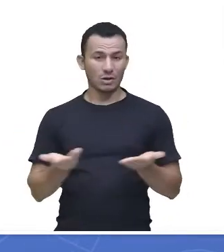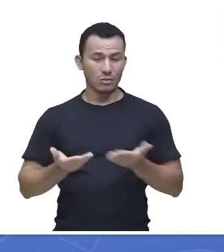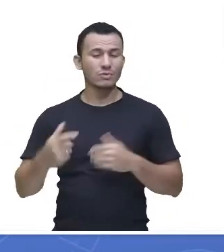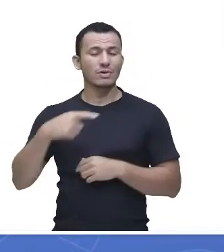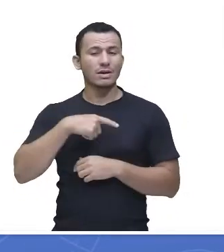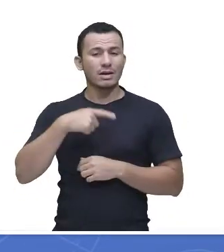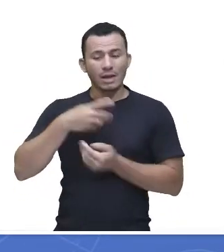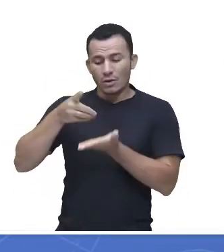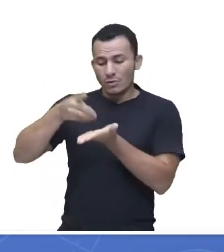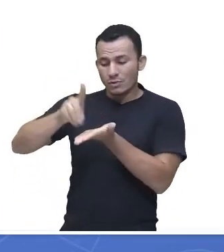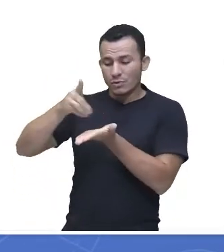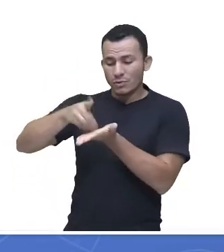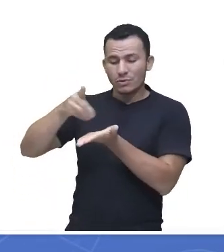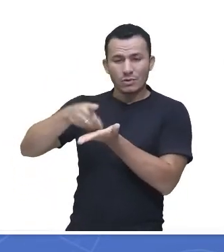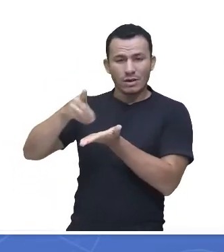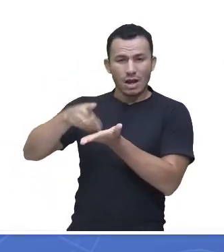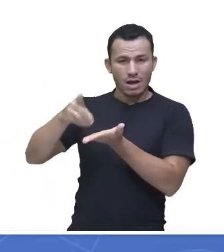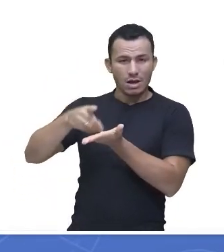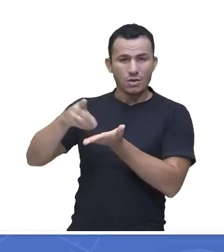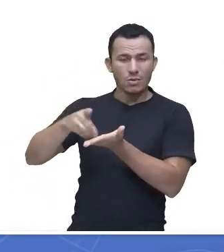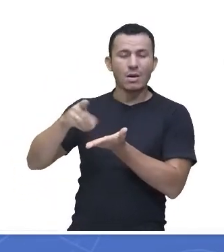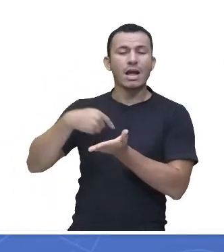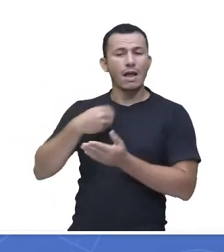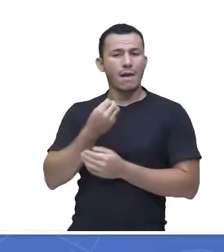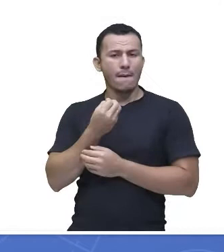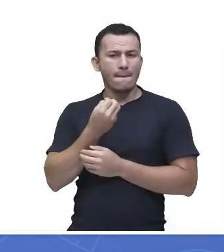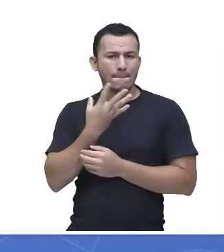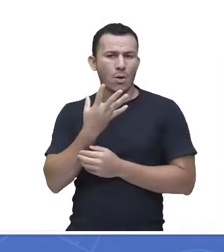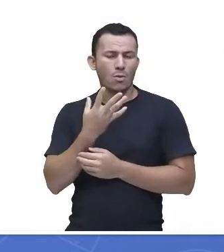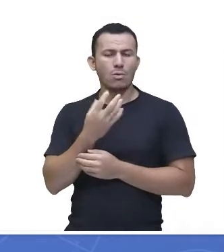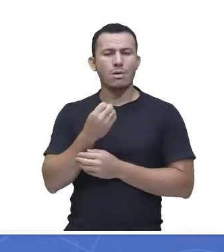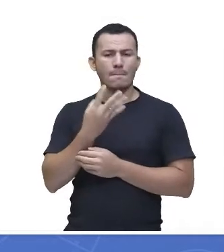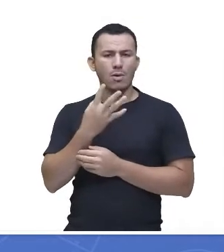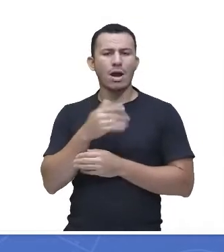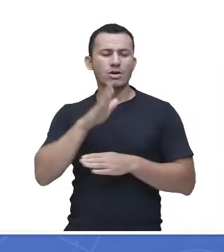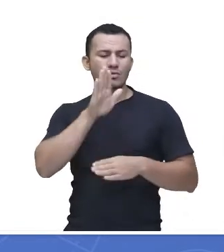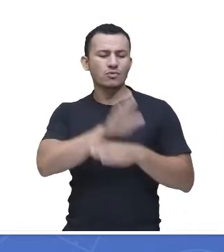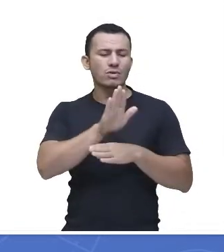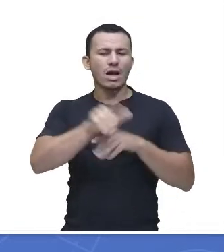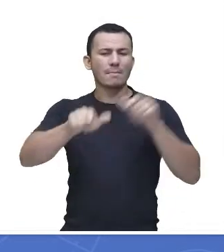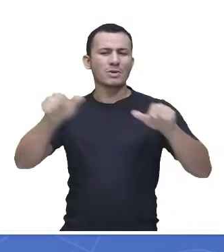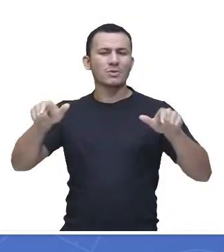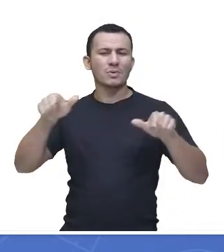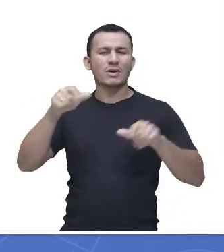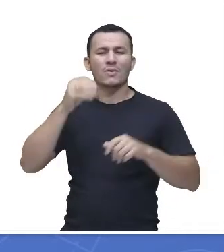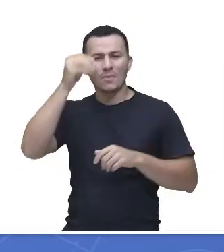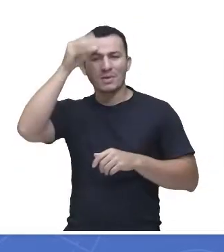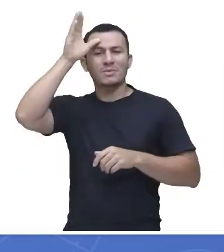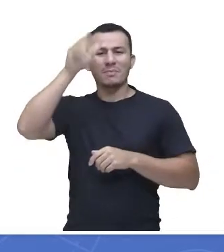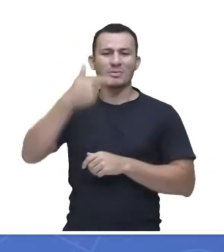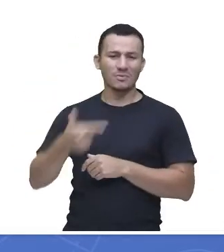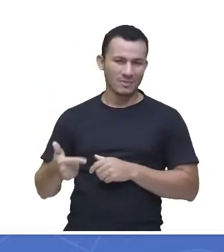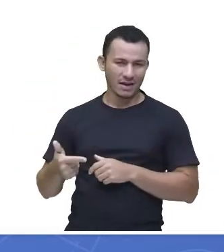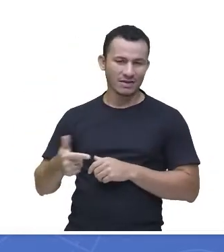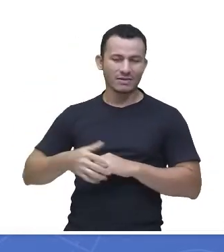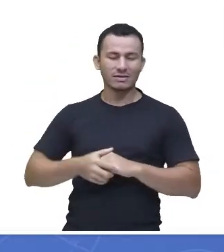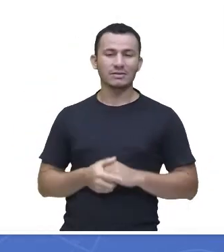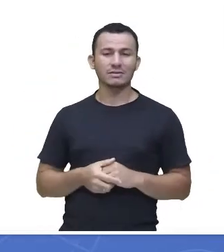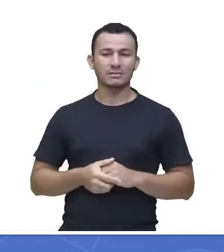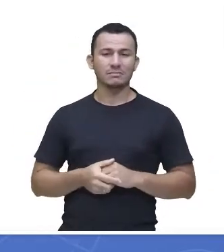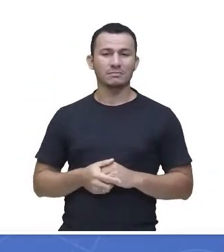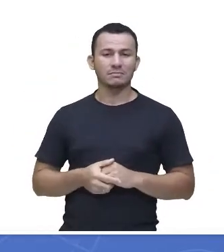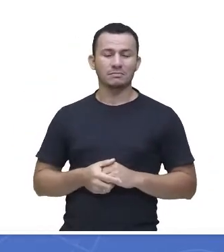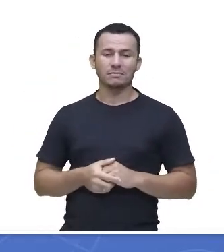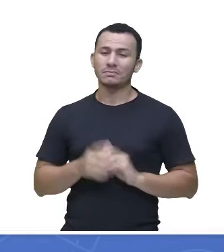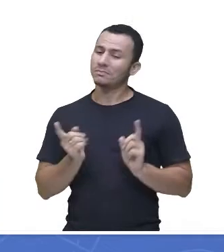que o dicionário, o sinônimo de dicionário é bom, é pai dos burros, né? Mas não é não, hein, gente? Faça a análise correta, é pai dos